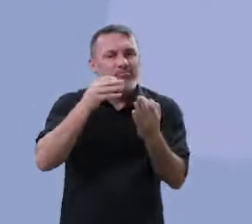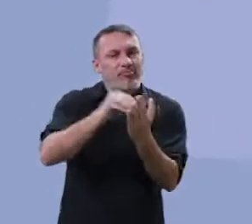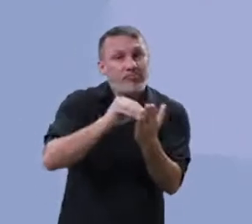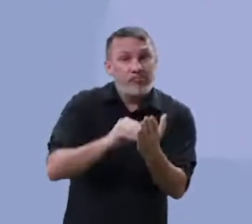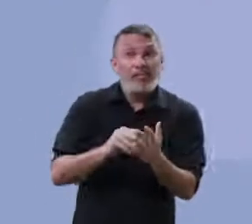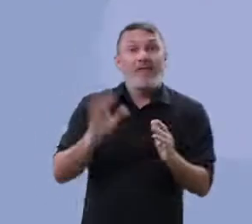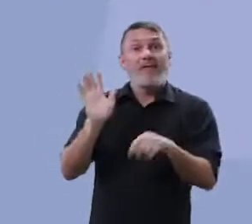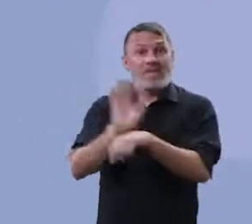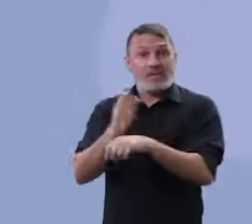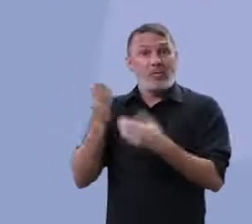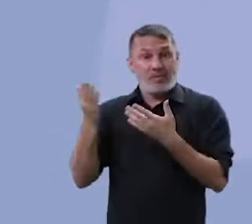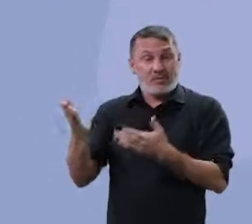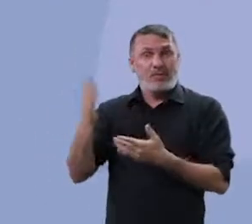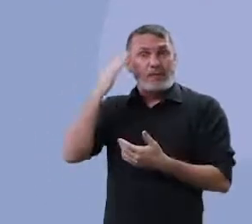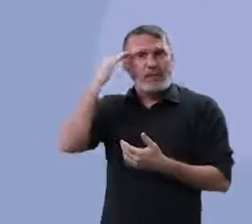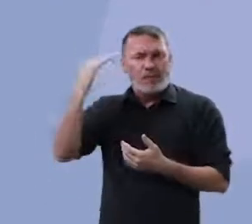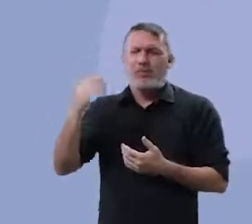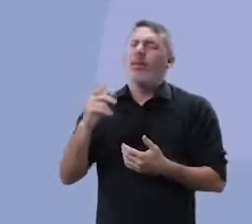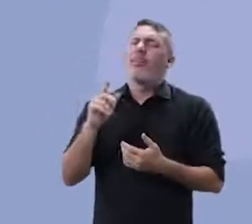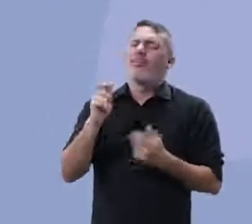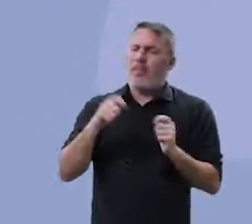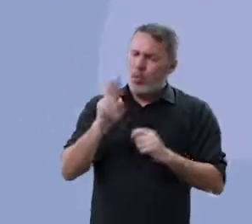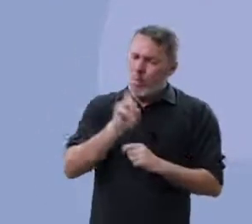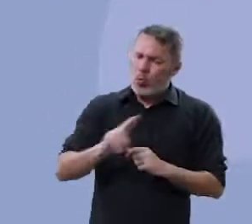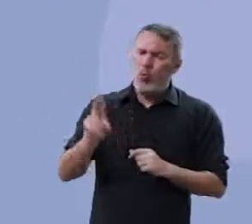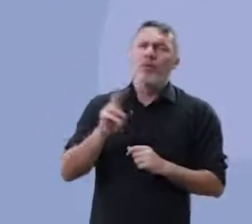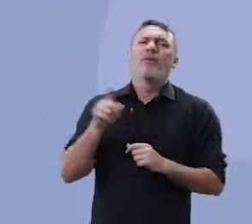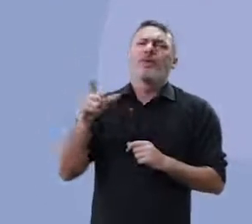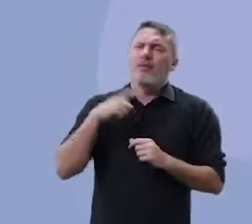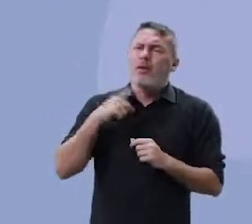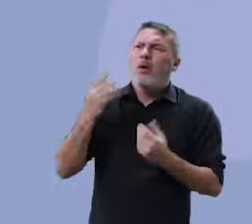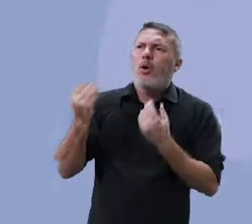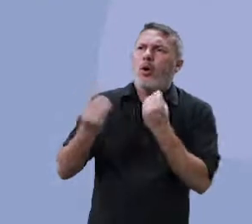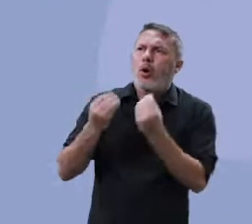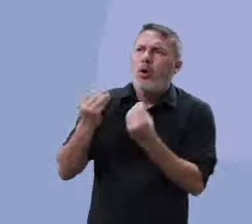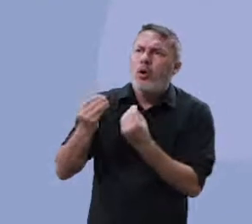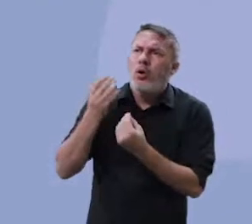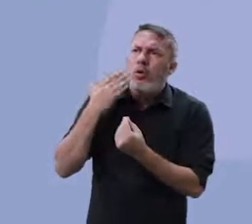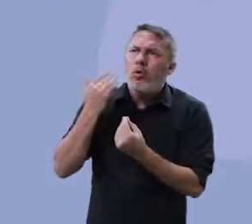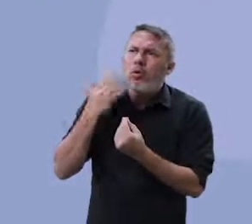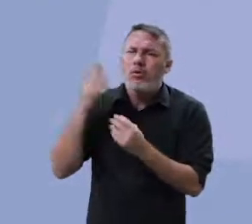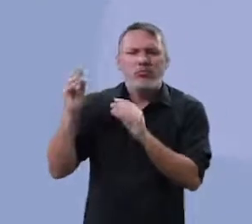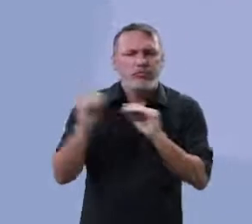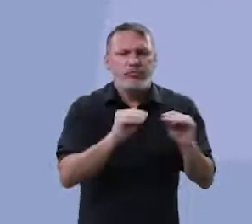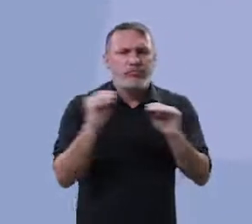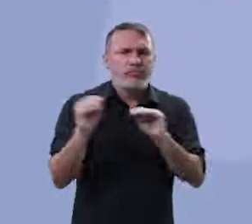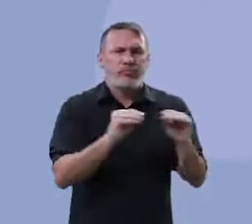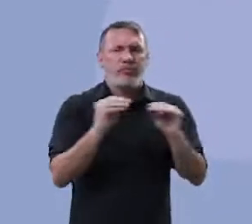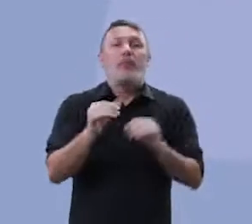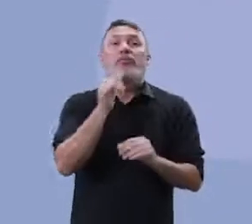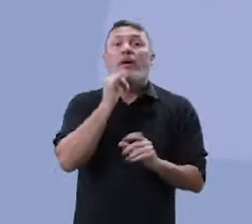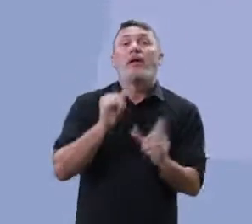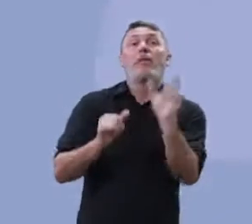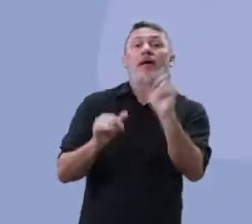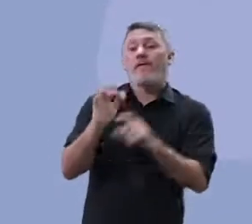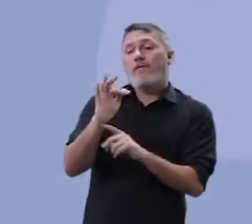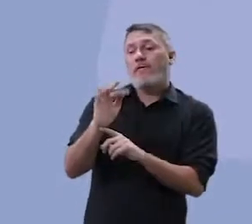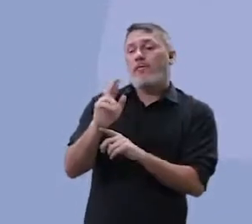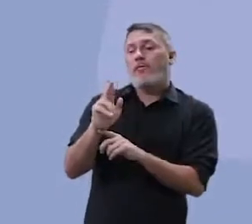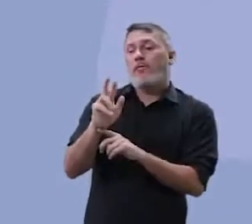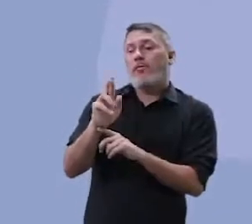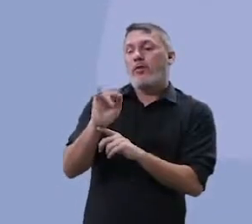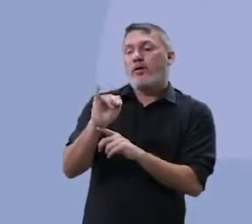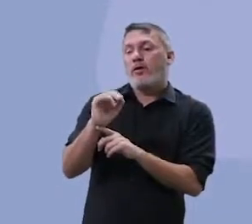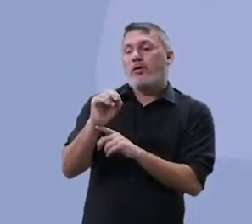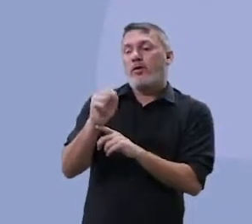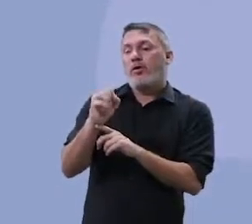para a sua redação. E Velozes e Furiosos dá para você usar muita coisa dentro do seu texto, principalmente a palavra furiosa.